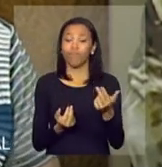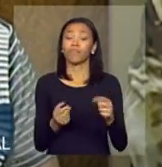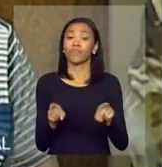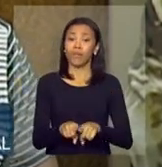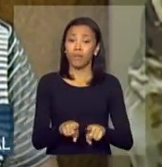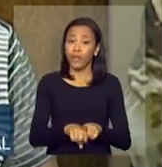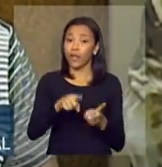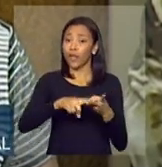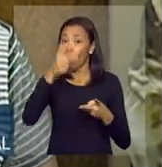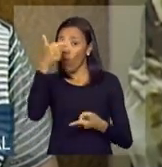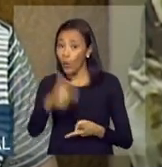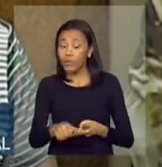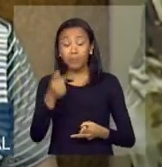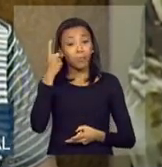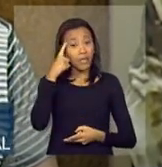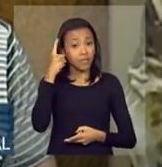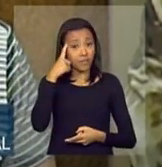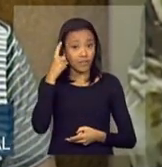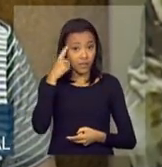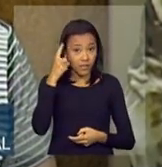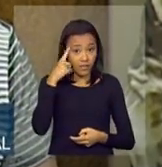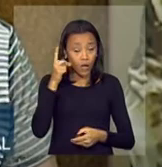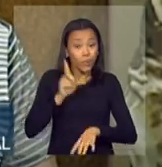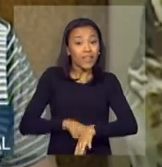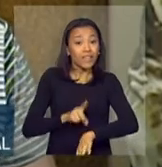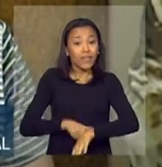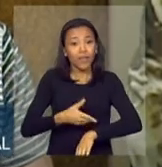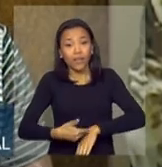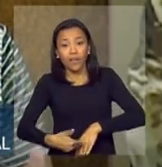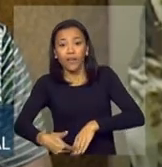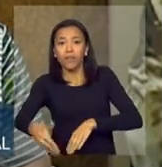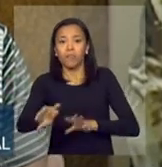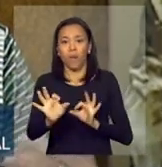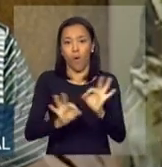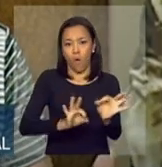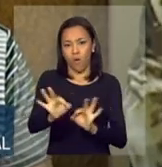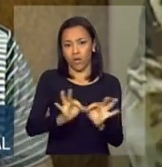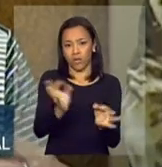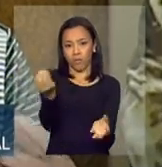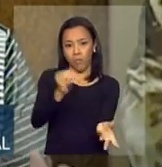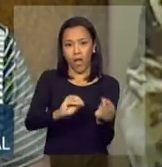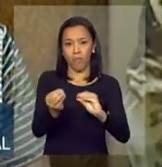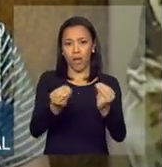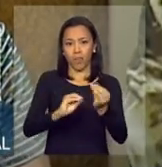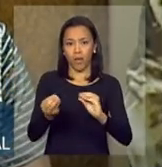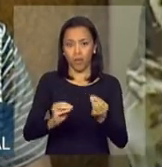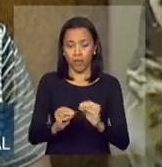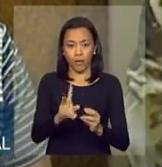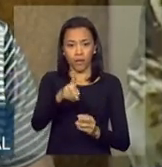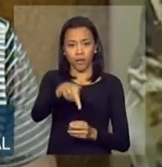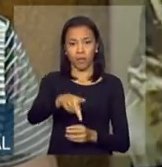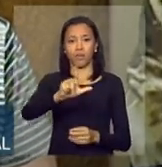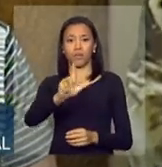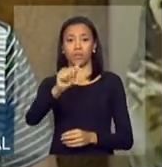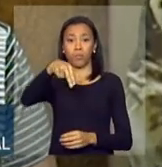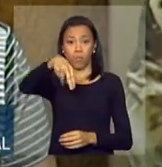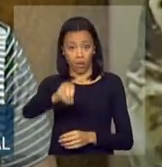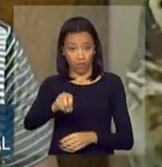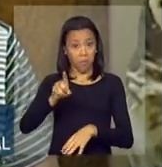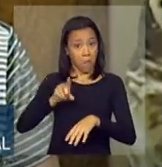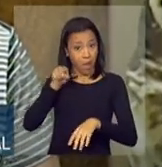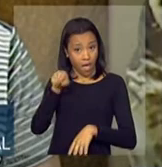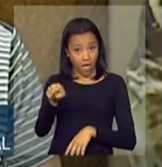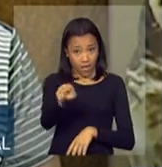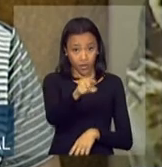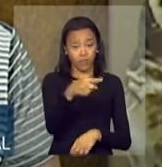a questão dos prazos de elaboração dos planos para esses municípios menores. Muitos